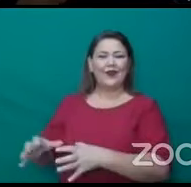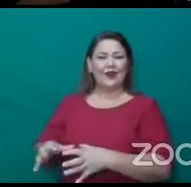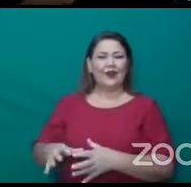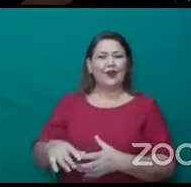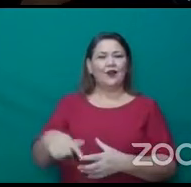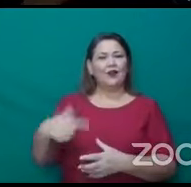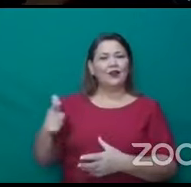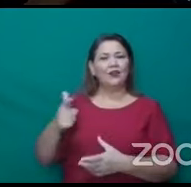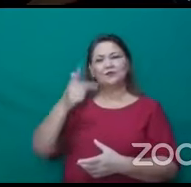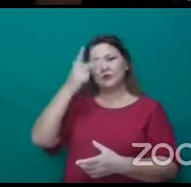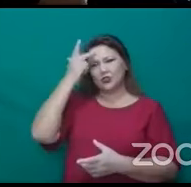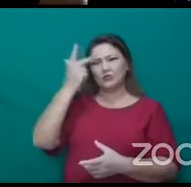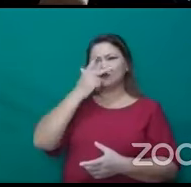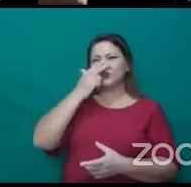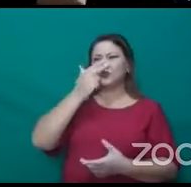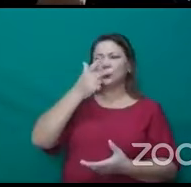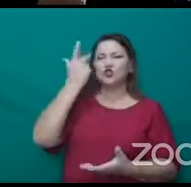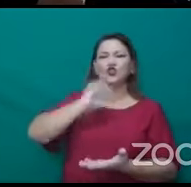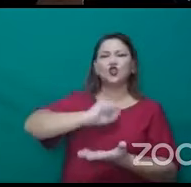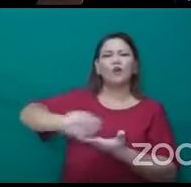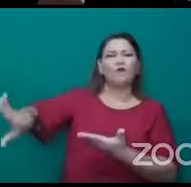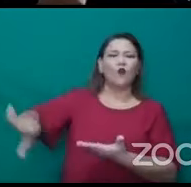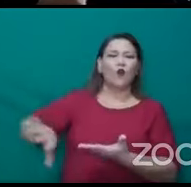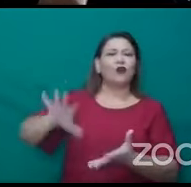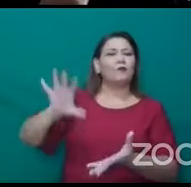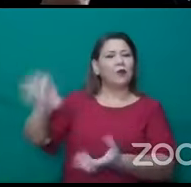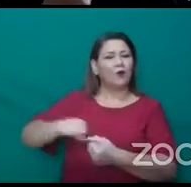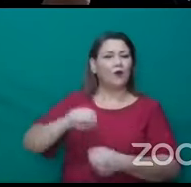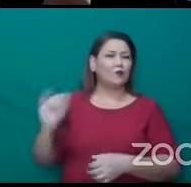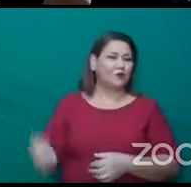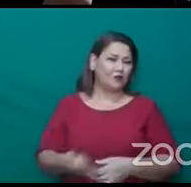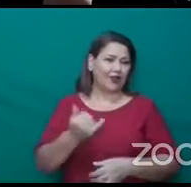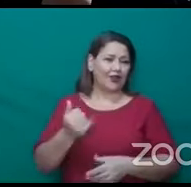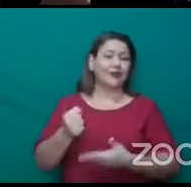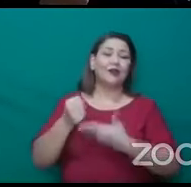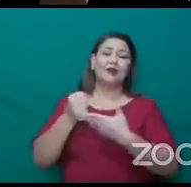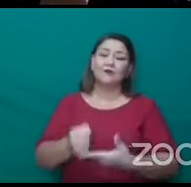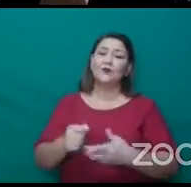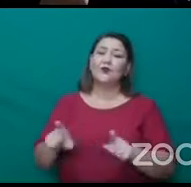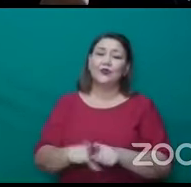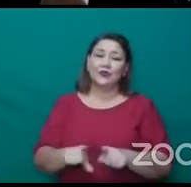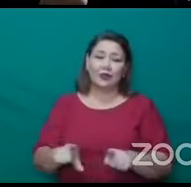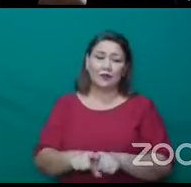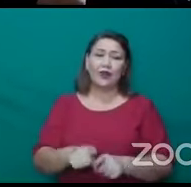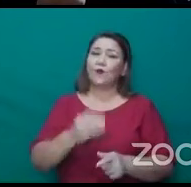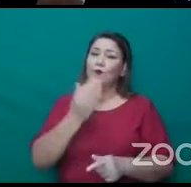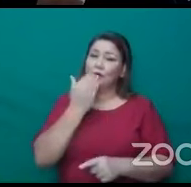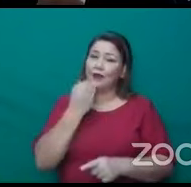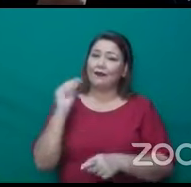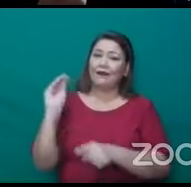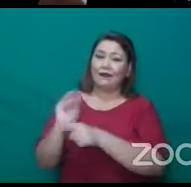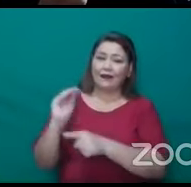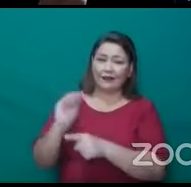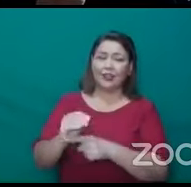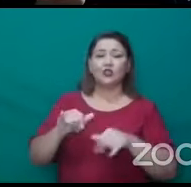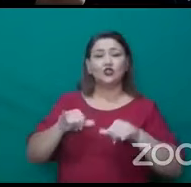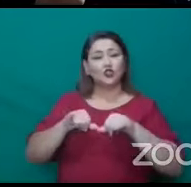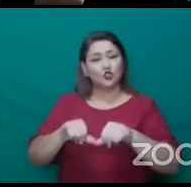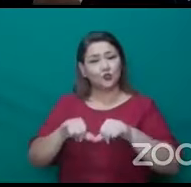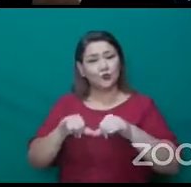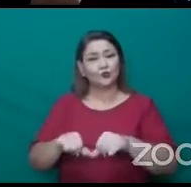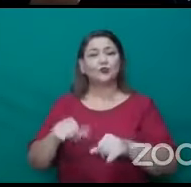fora, então a gente pegou tudo aquilo para poder usar. A gente teve apoio também na alimentação, supermercado, eles